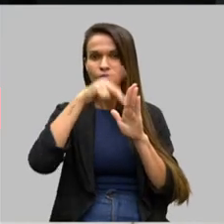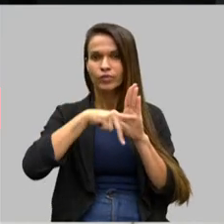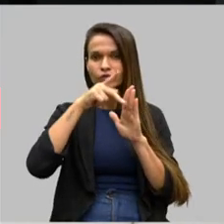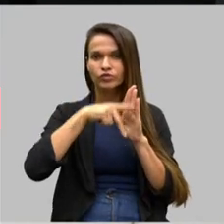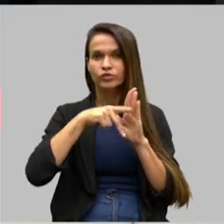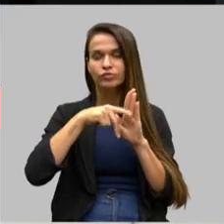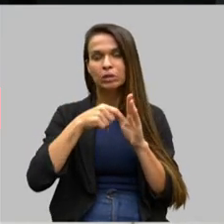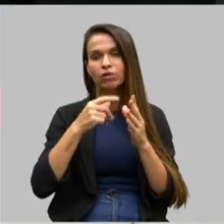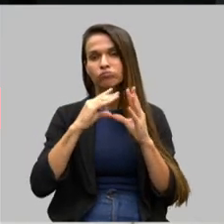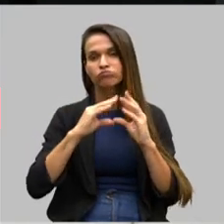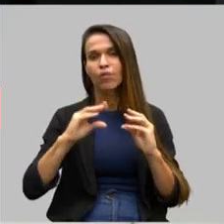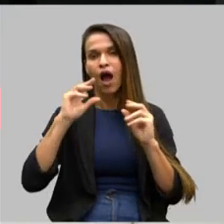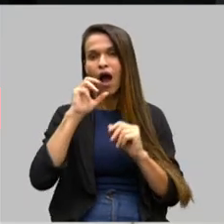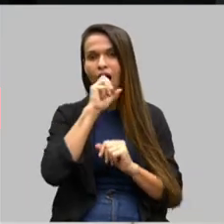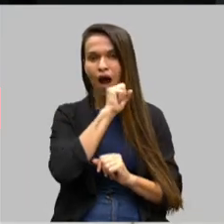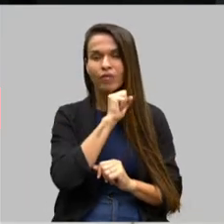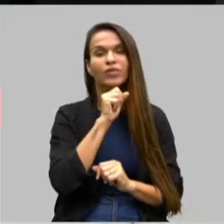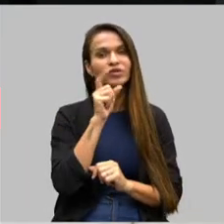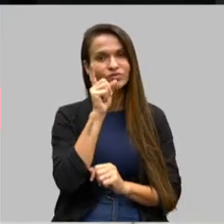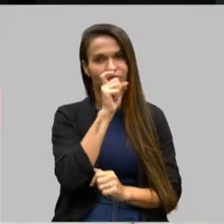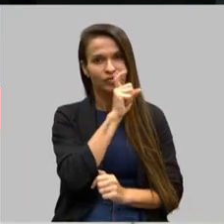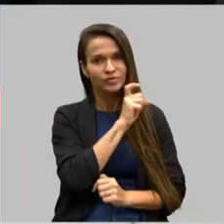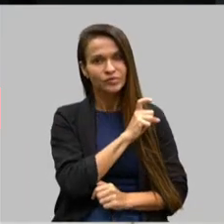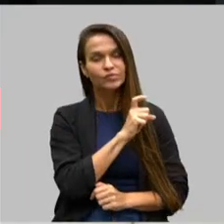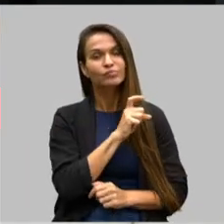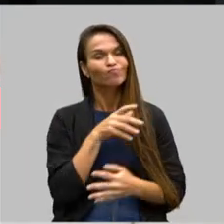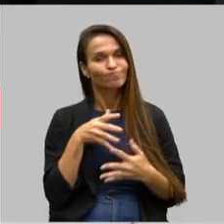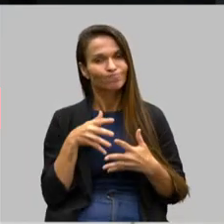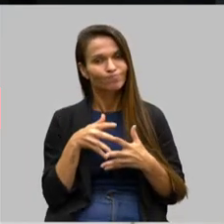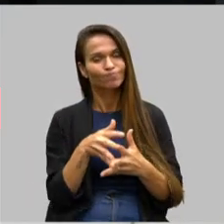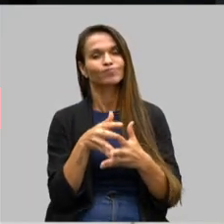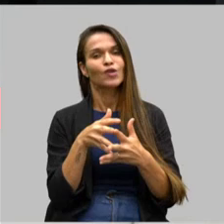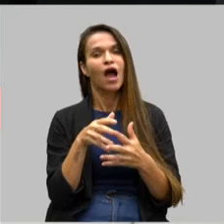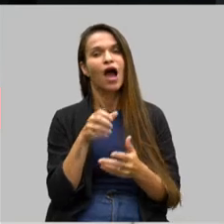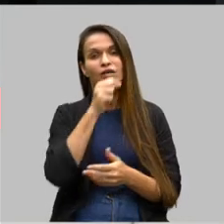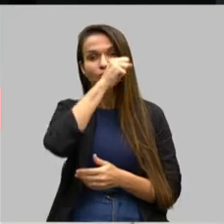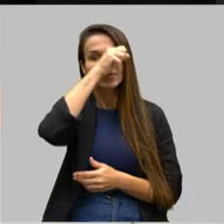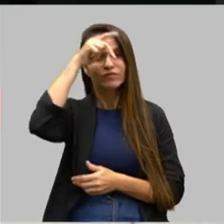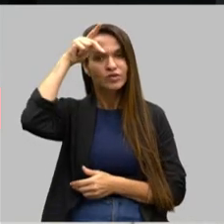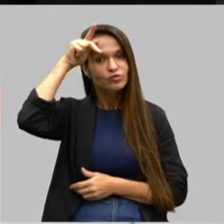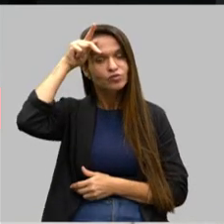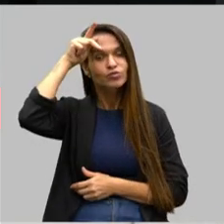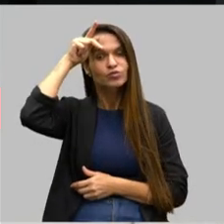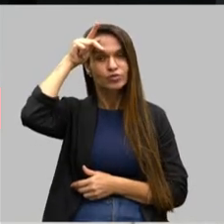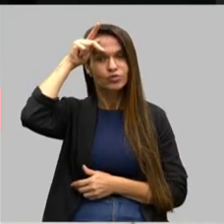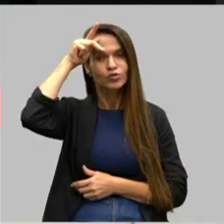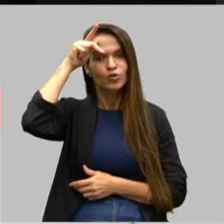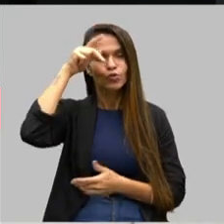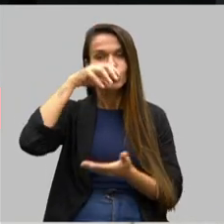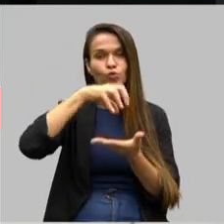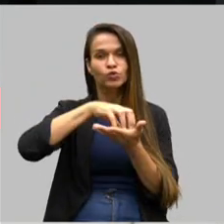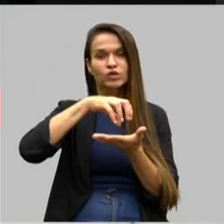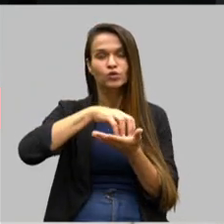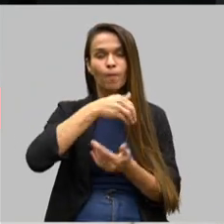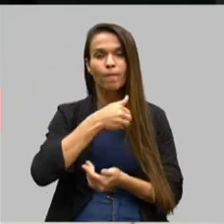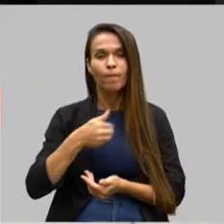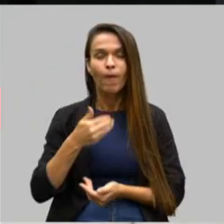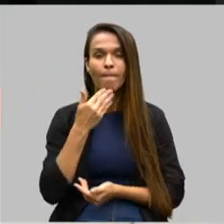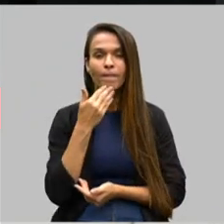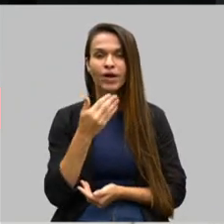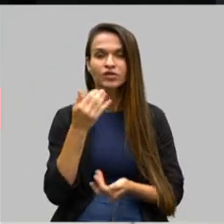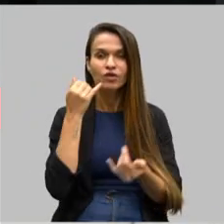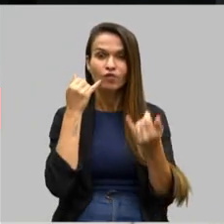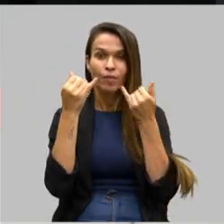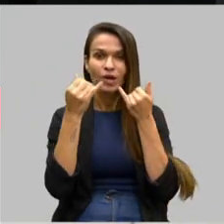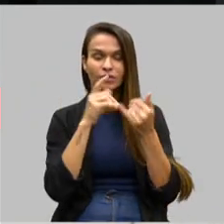rápido, é bem complicado. As prefeituras, o setor público, pede a informação para a